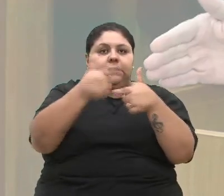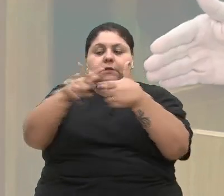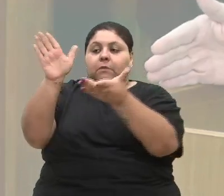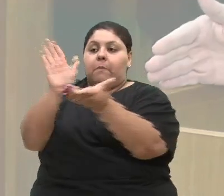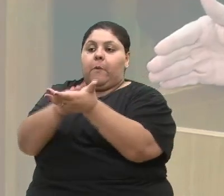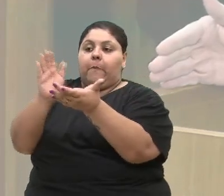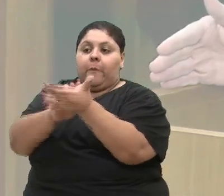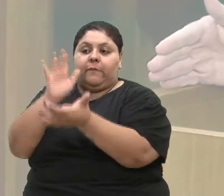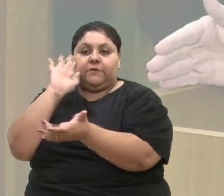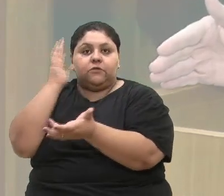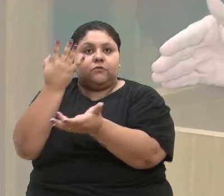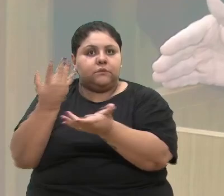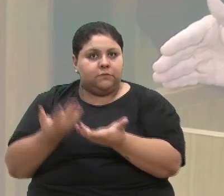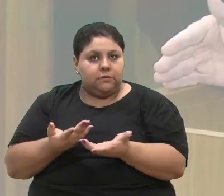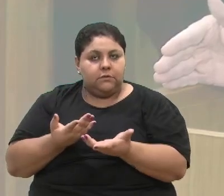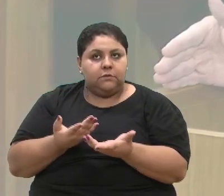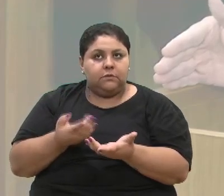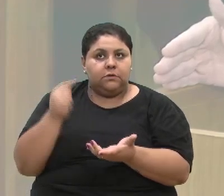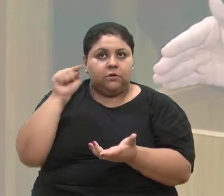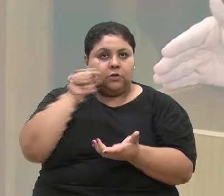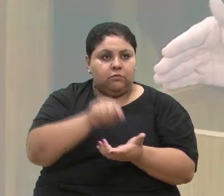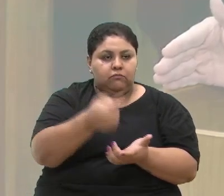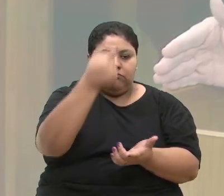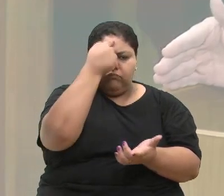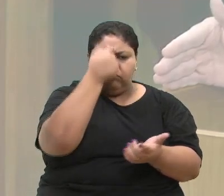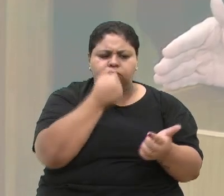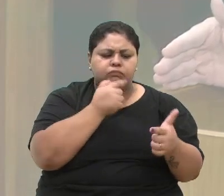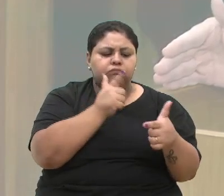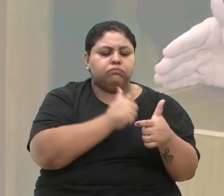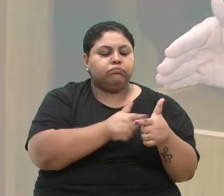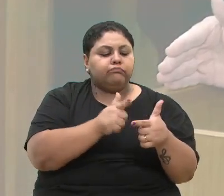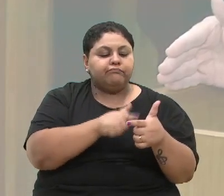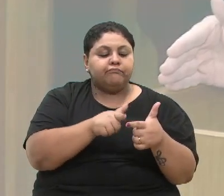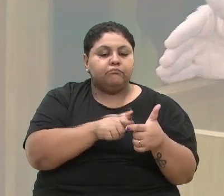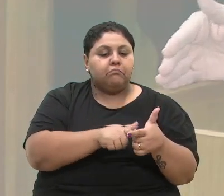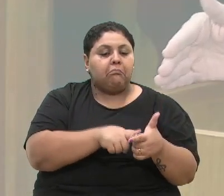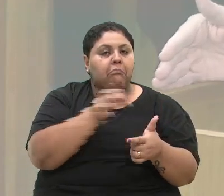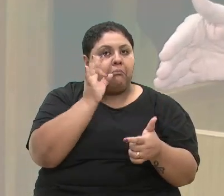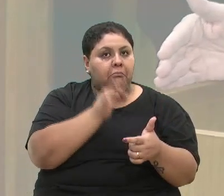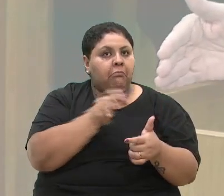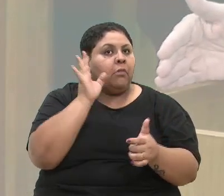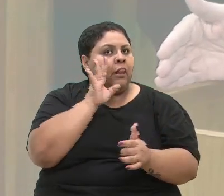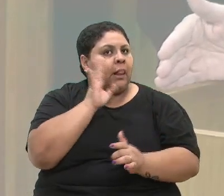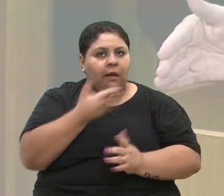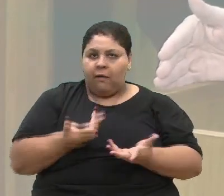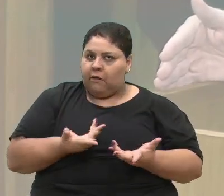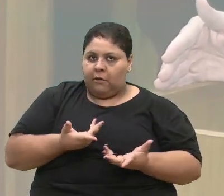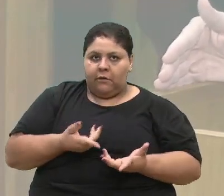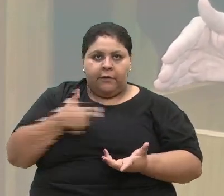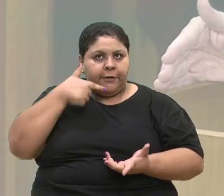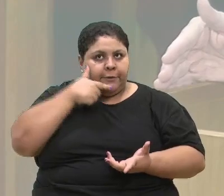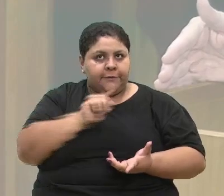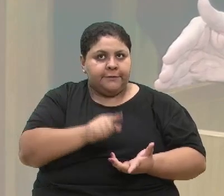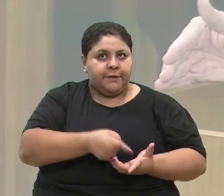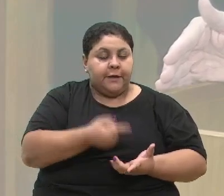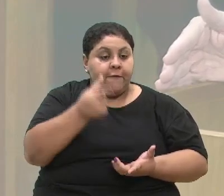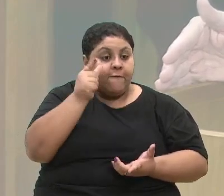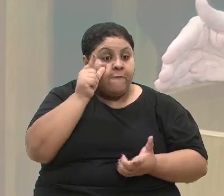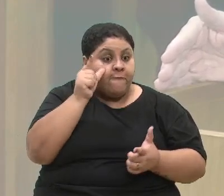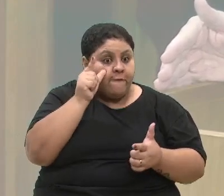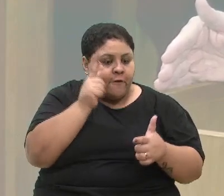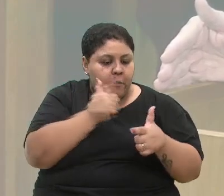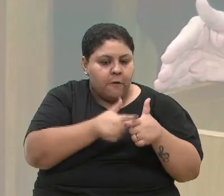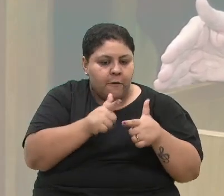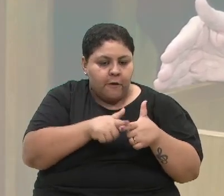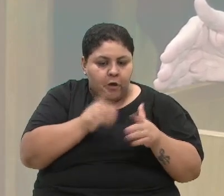solução. Se você já identifica o problema, é show de bola, porque tem muitos que não conseguem enxergar o problema.